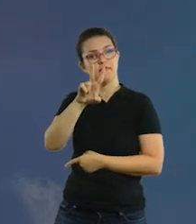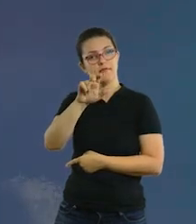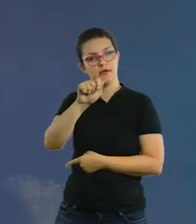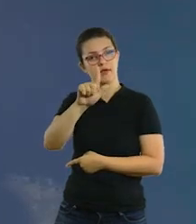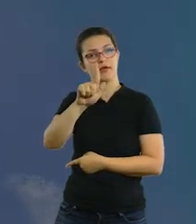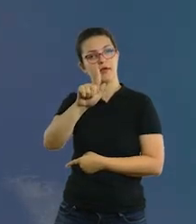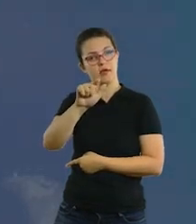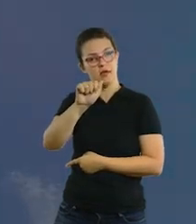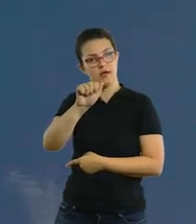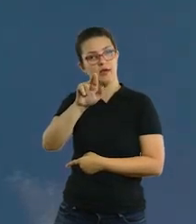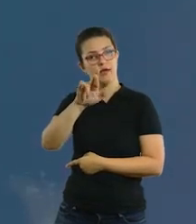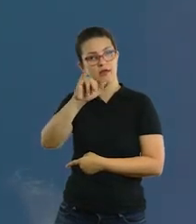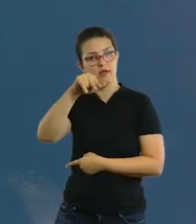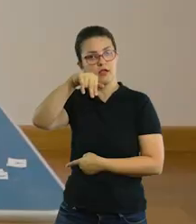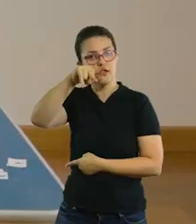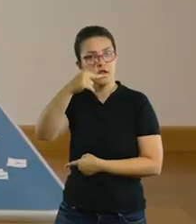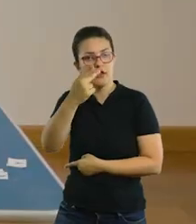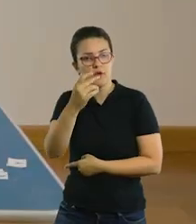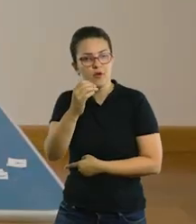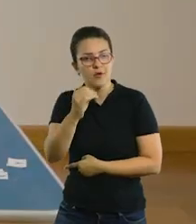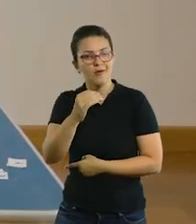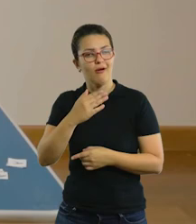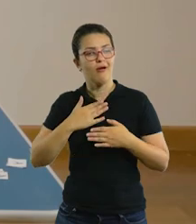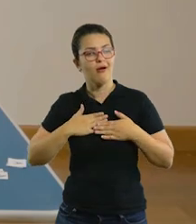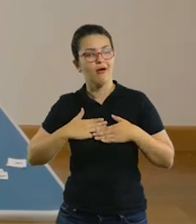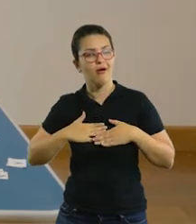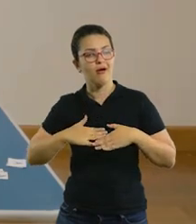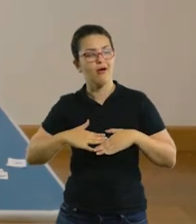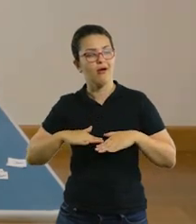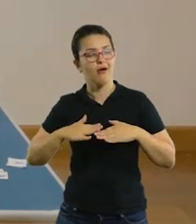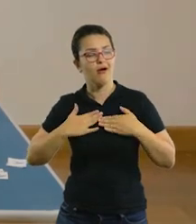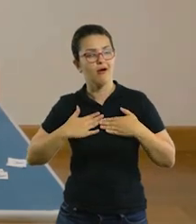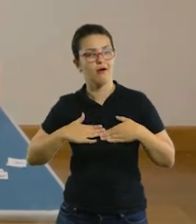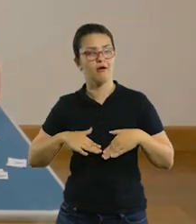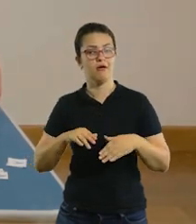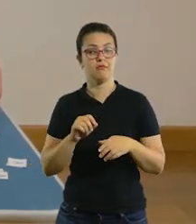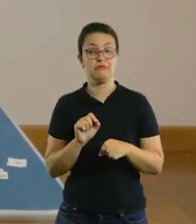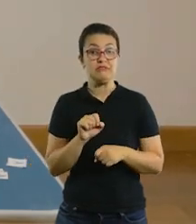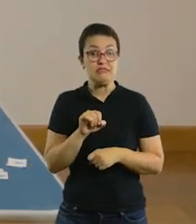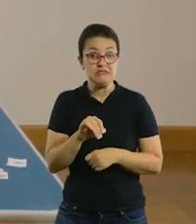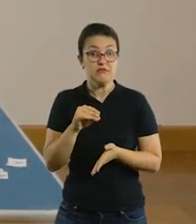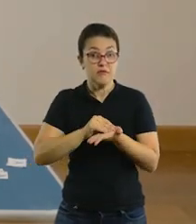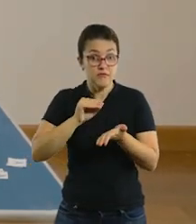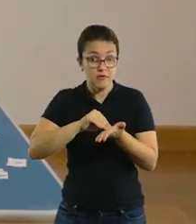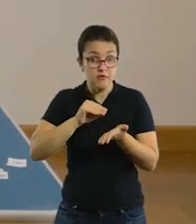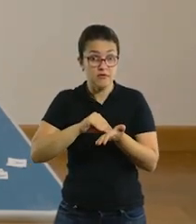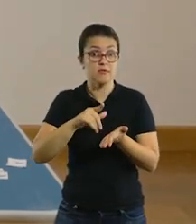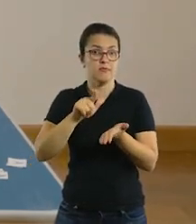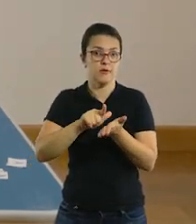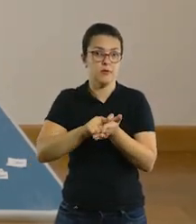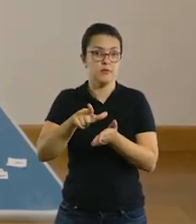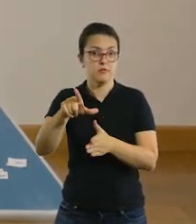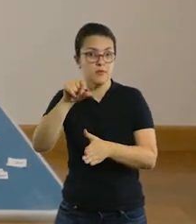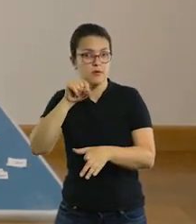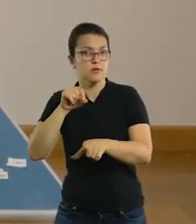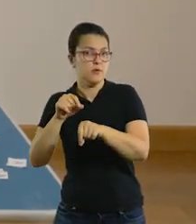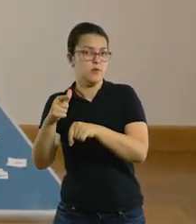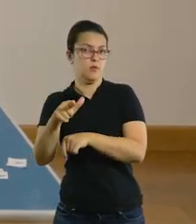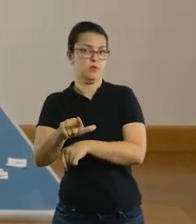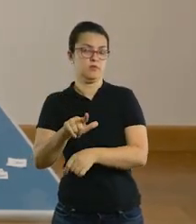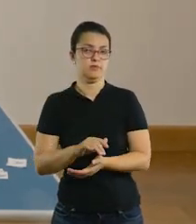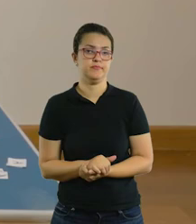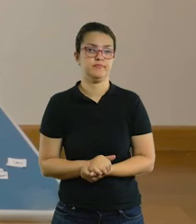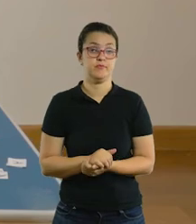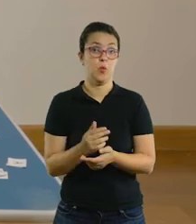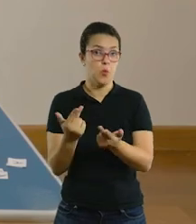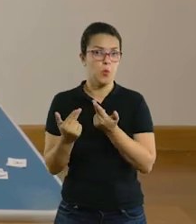devagarinho, tá? Você vai fazer isso com as suas crianças, se essa folha não for suficiente, vocês fazem como eu fiz, e